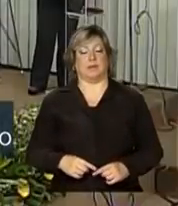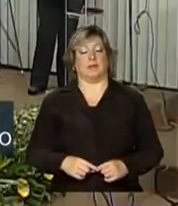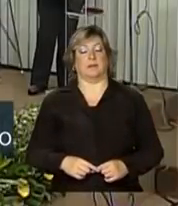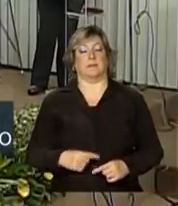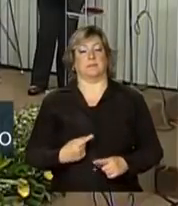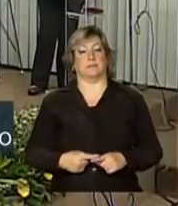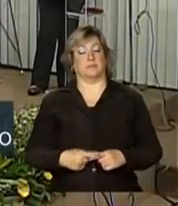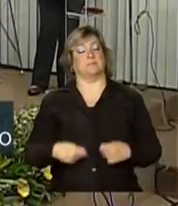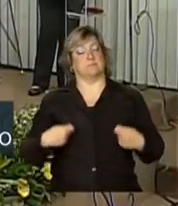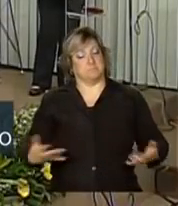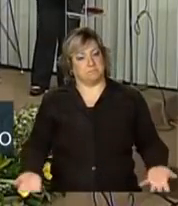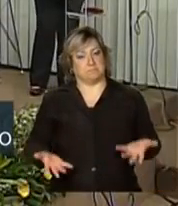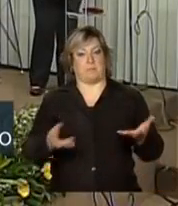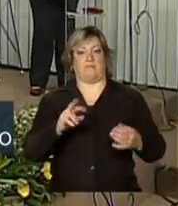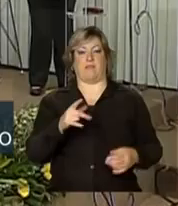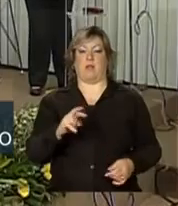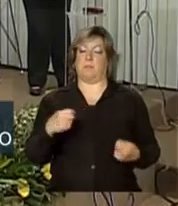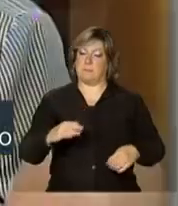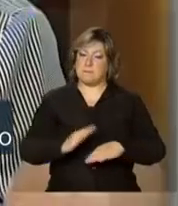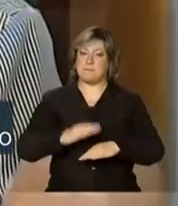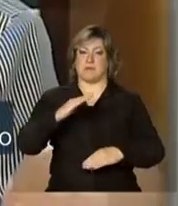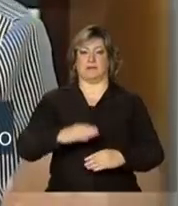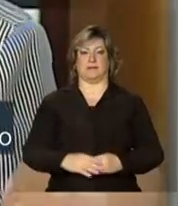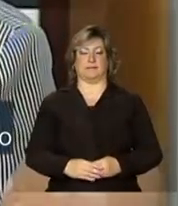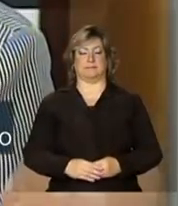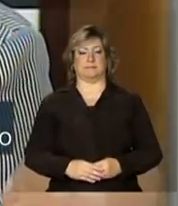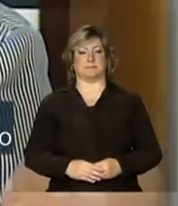importante que tem que ser tomado. Né?